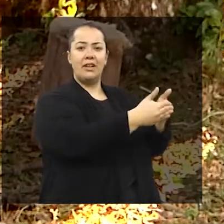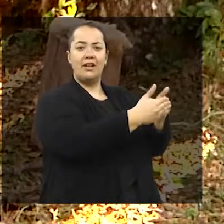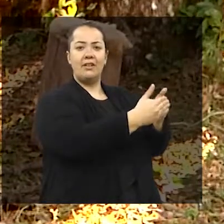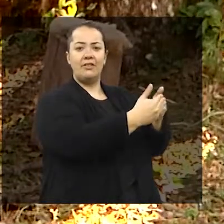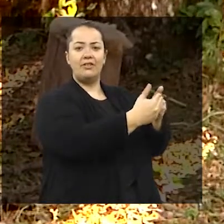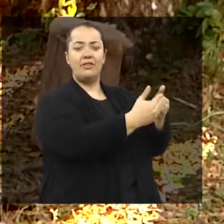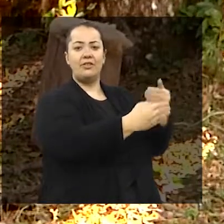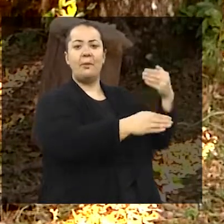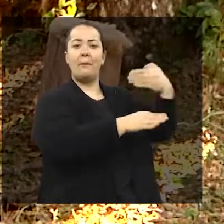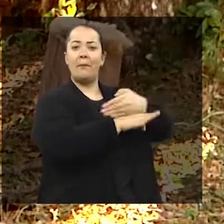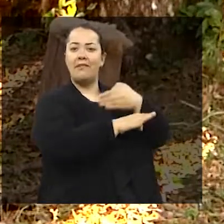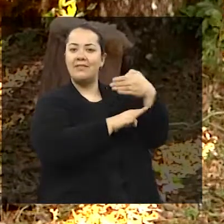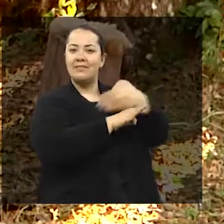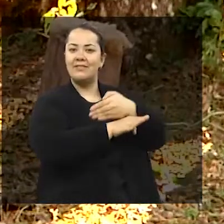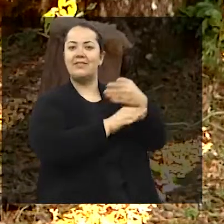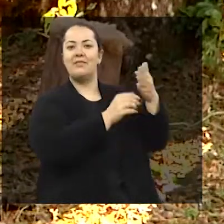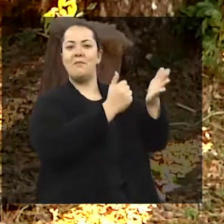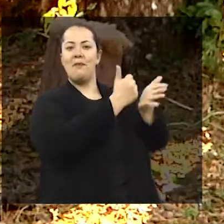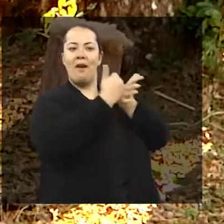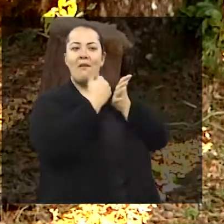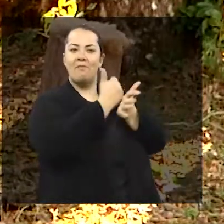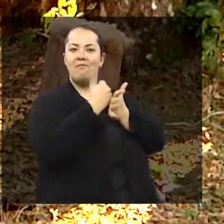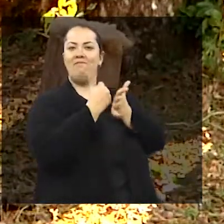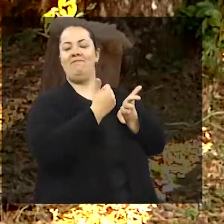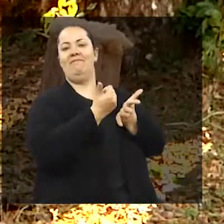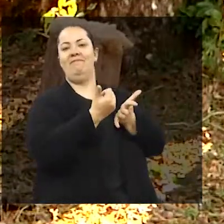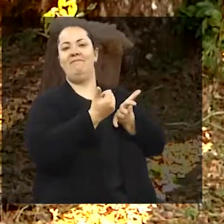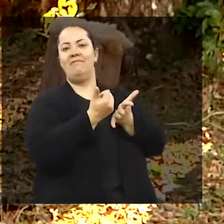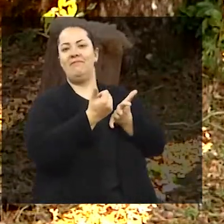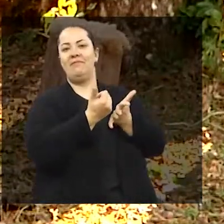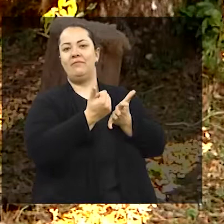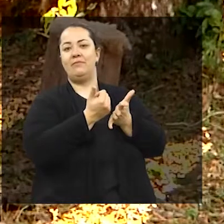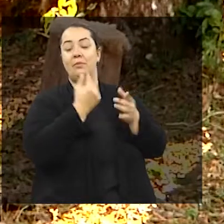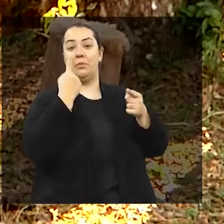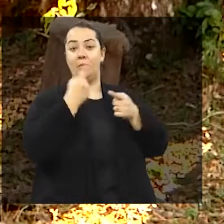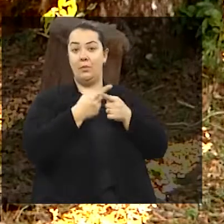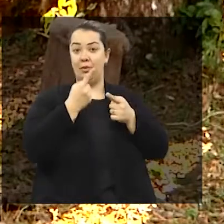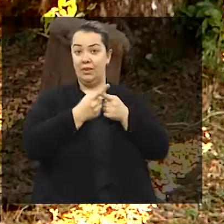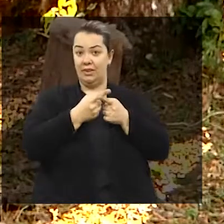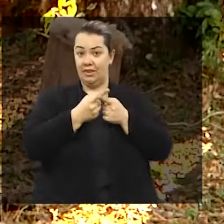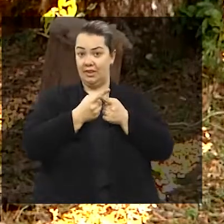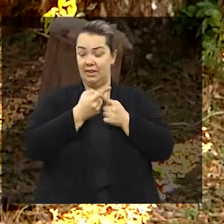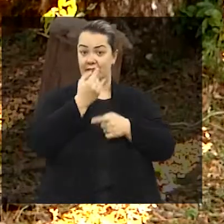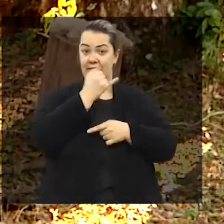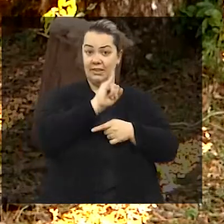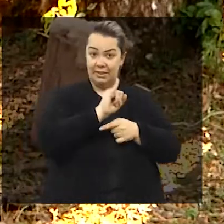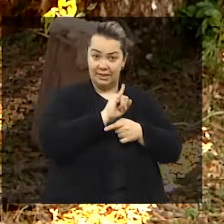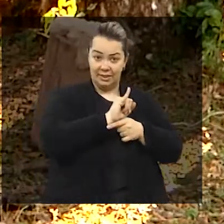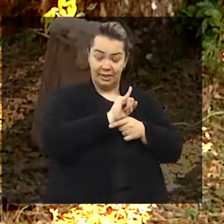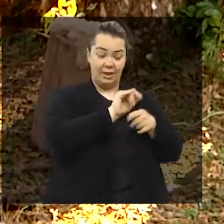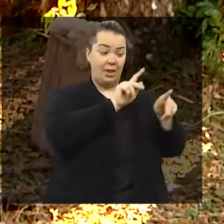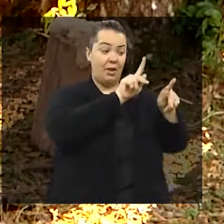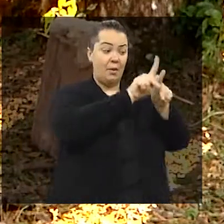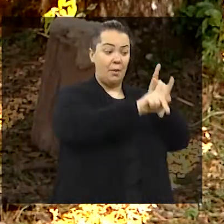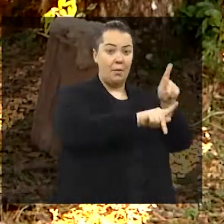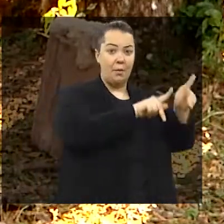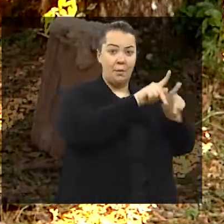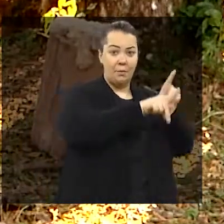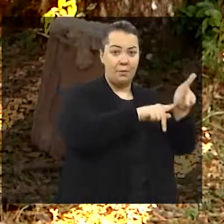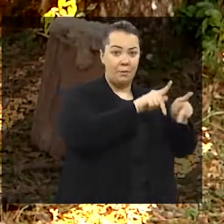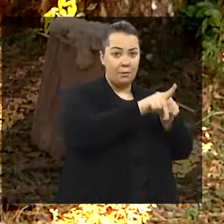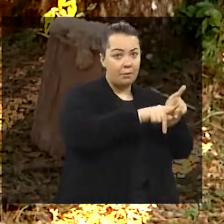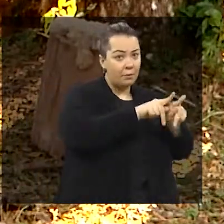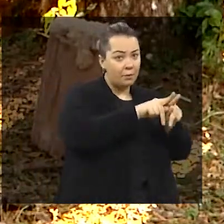e fazer com que ela crescesse gostaria que essa comunidade que nos apoiou que esteve presente até agora que